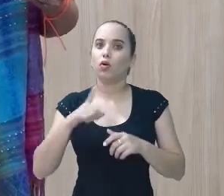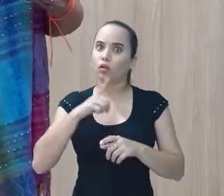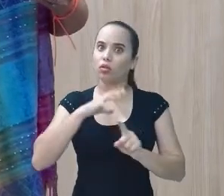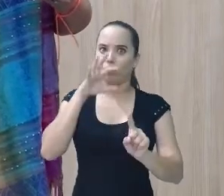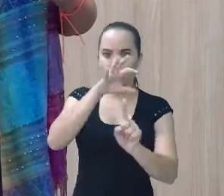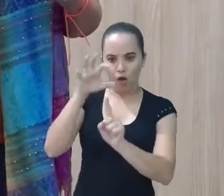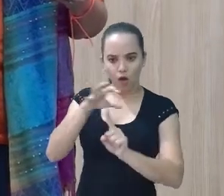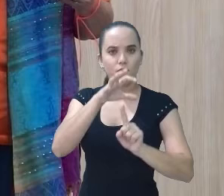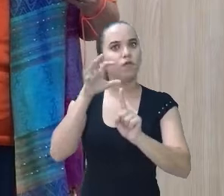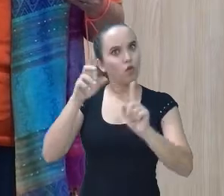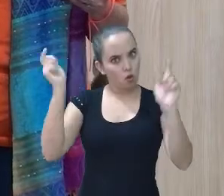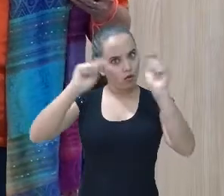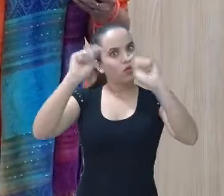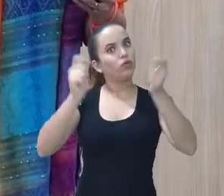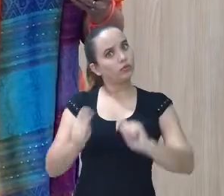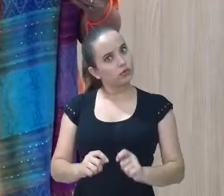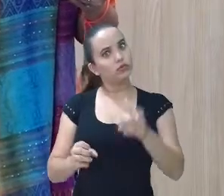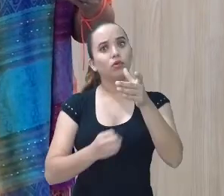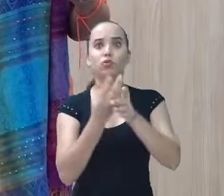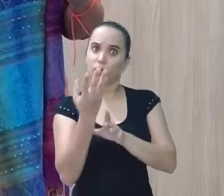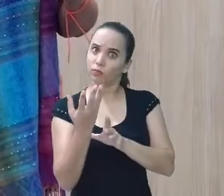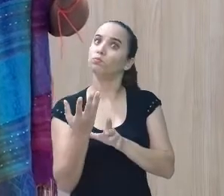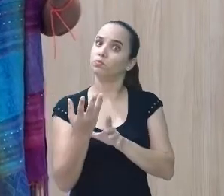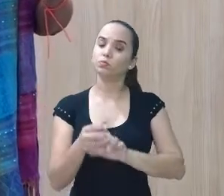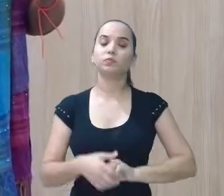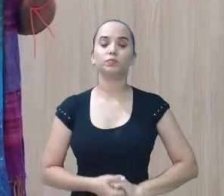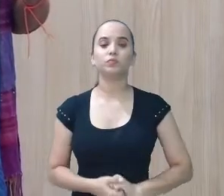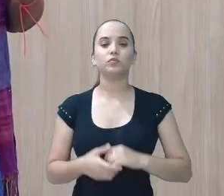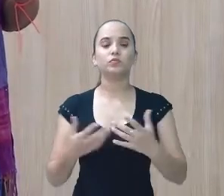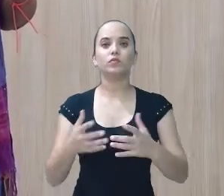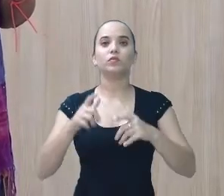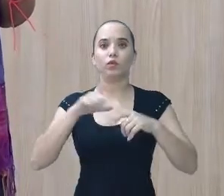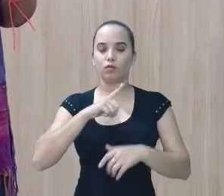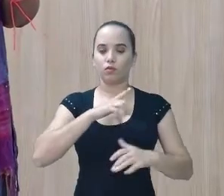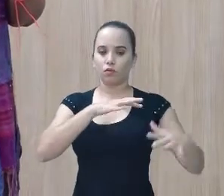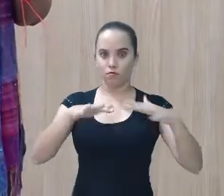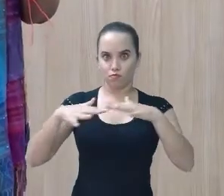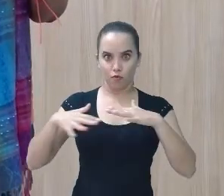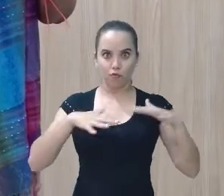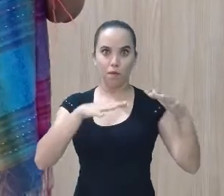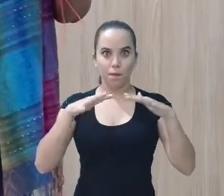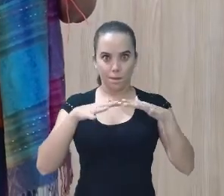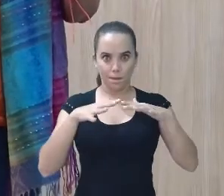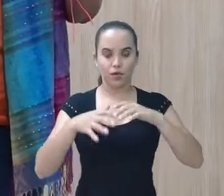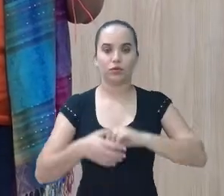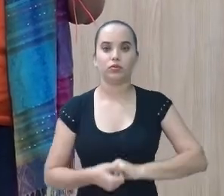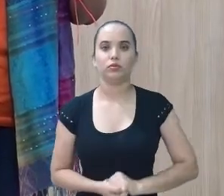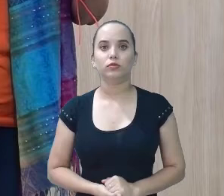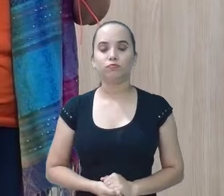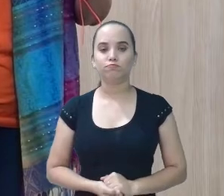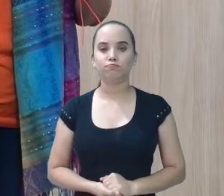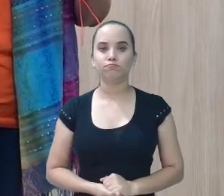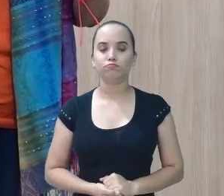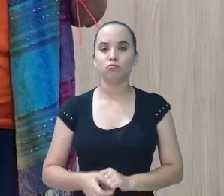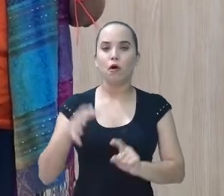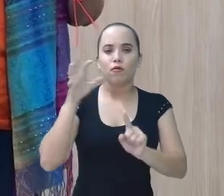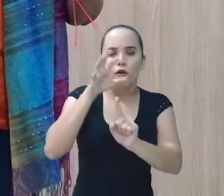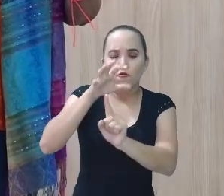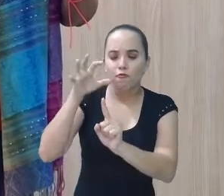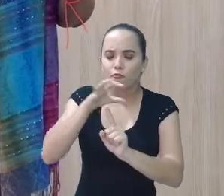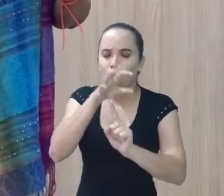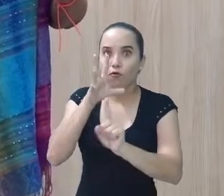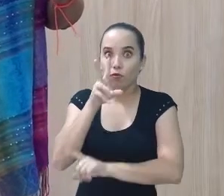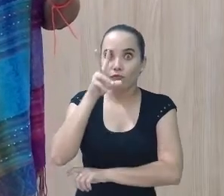nas produções artísticas. Nesse movimento tinha-se como extrema